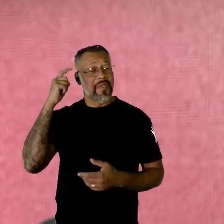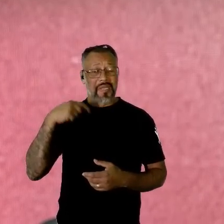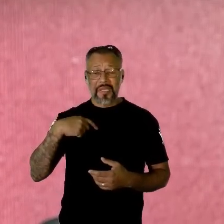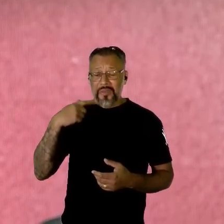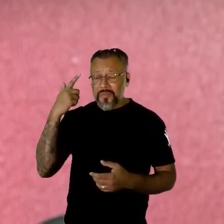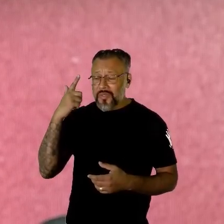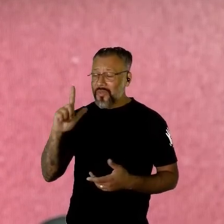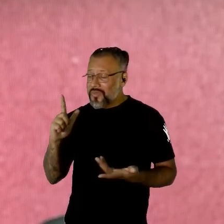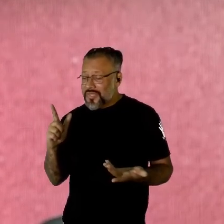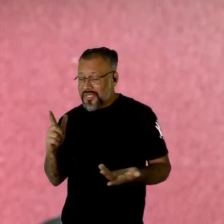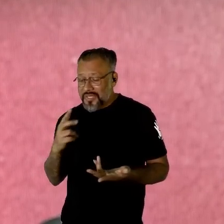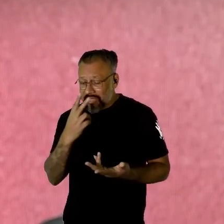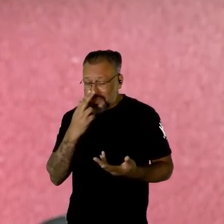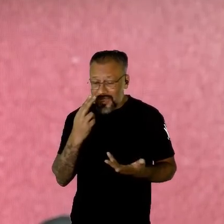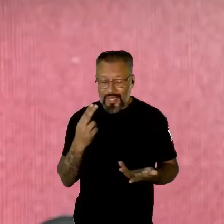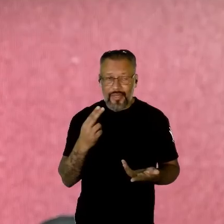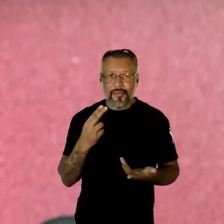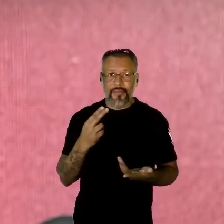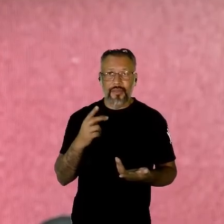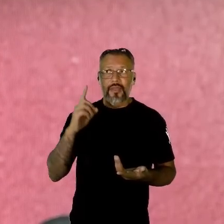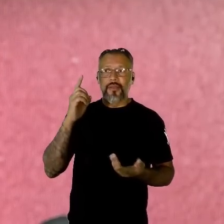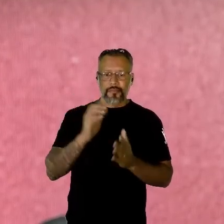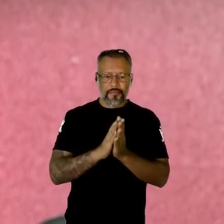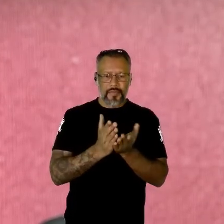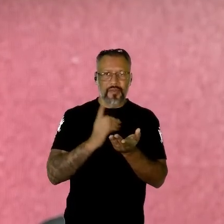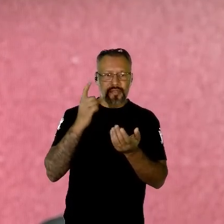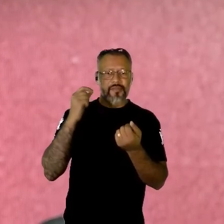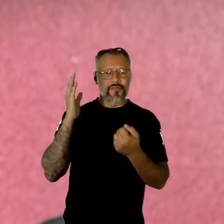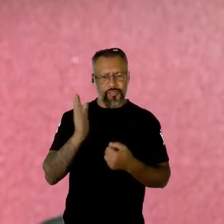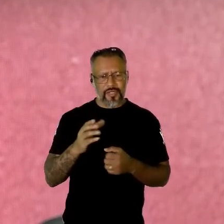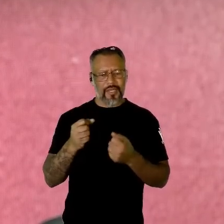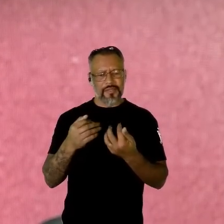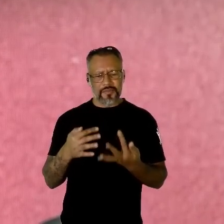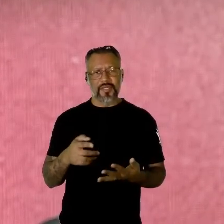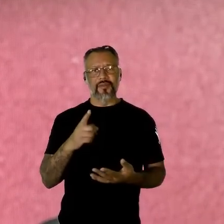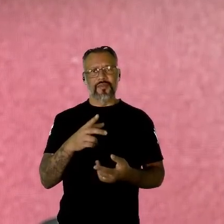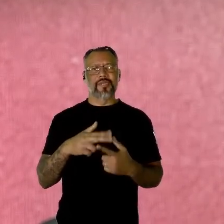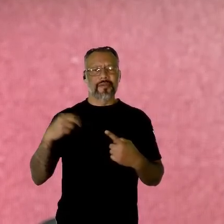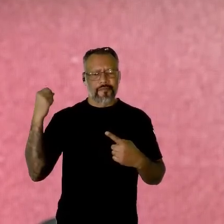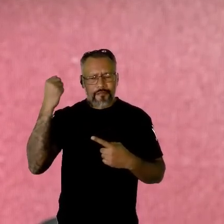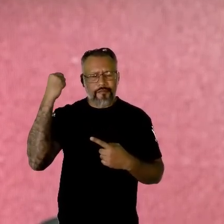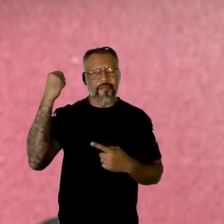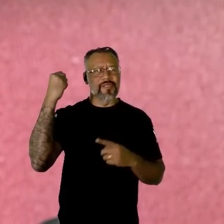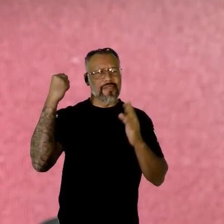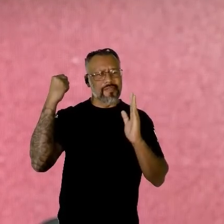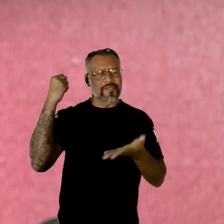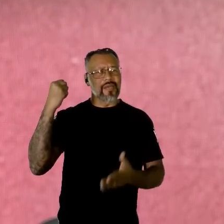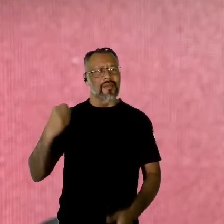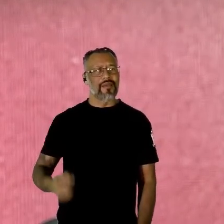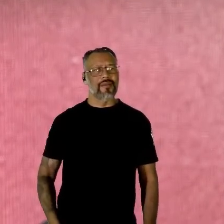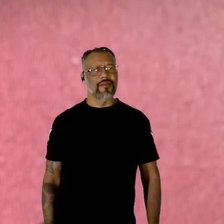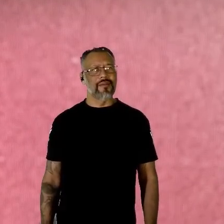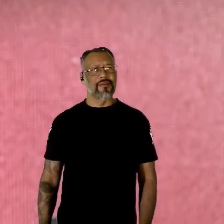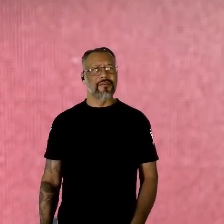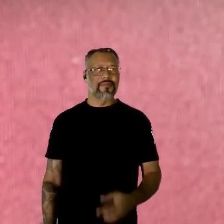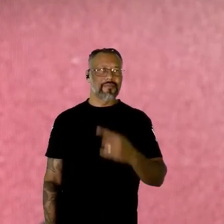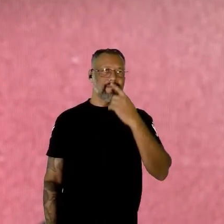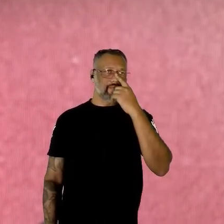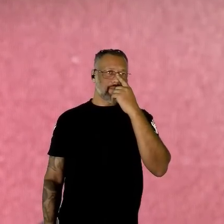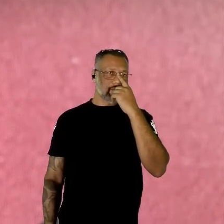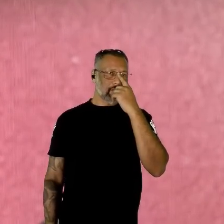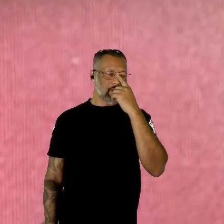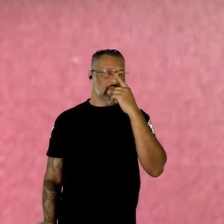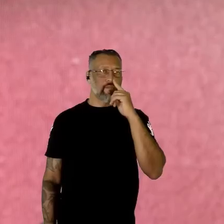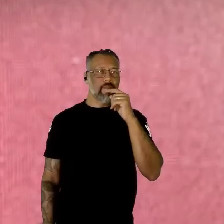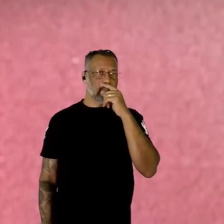batalha você já é mais do que vencedor Na pior das hipóteses eu ganho tá entendendo No